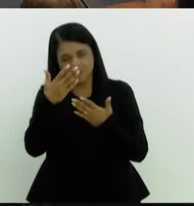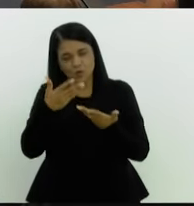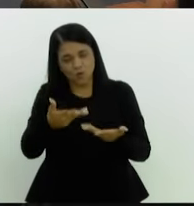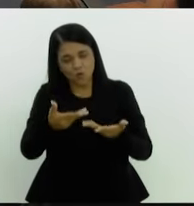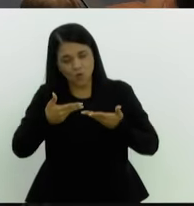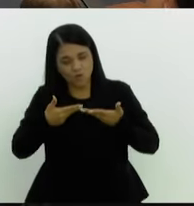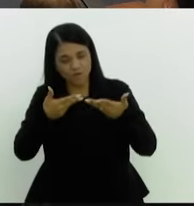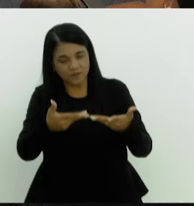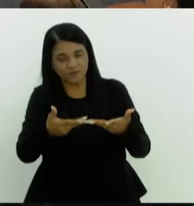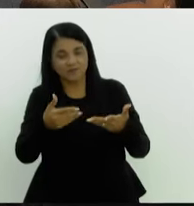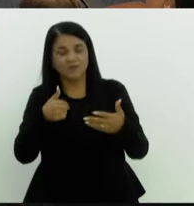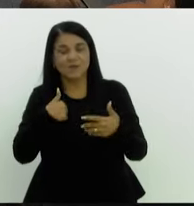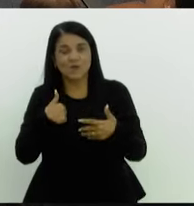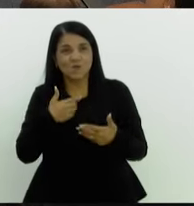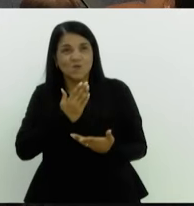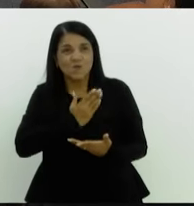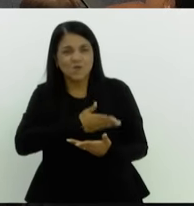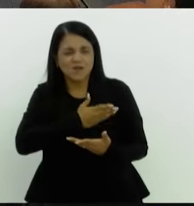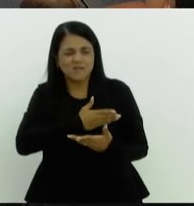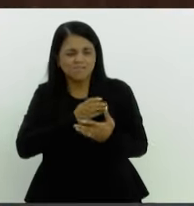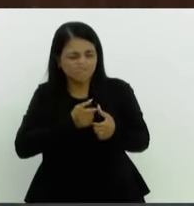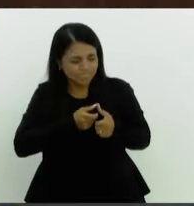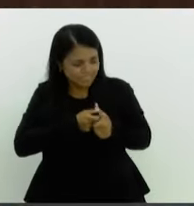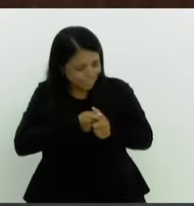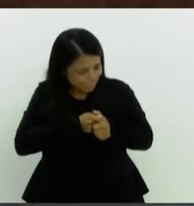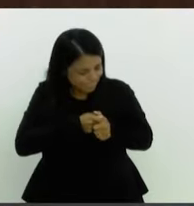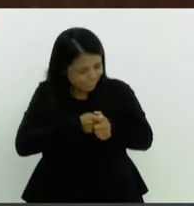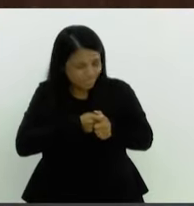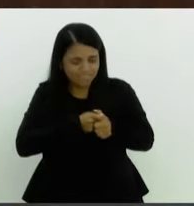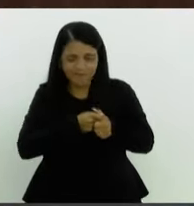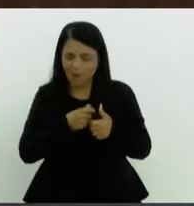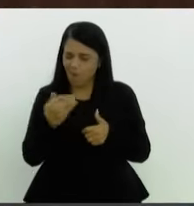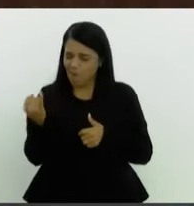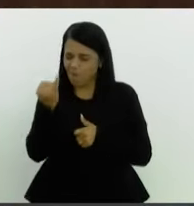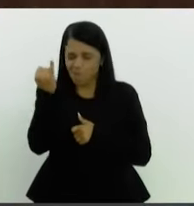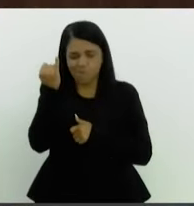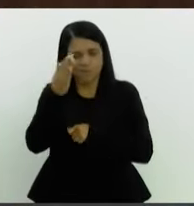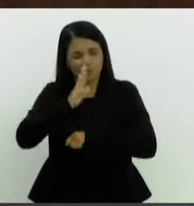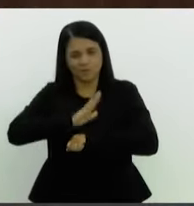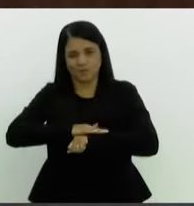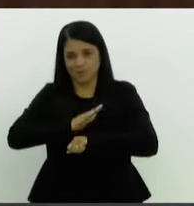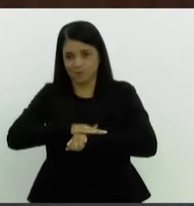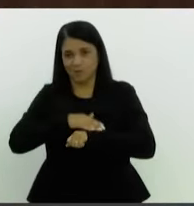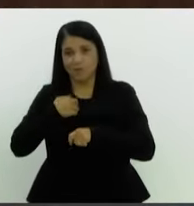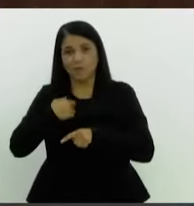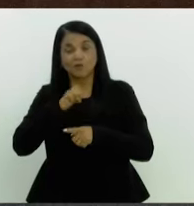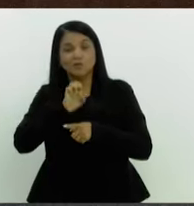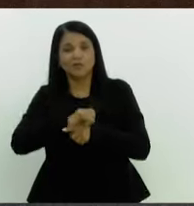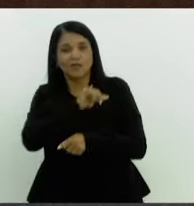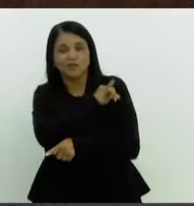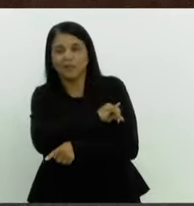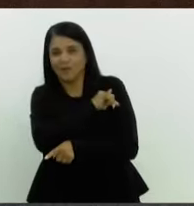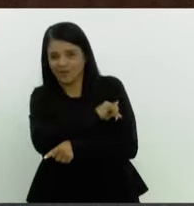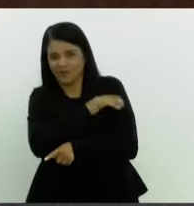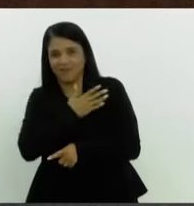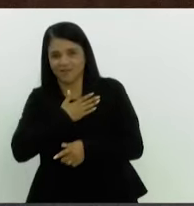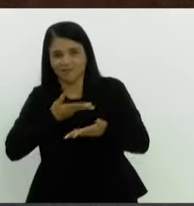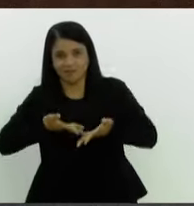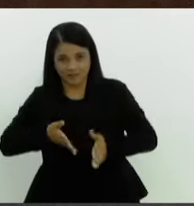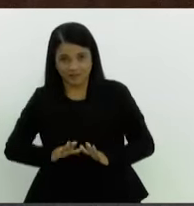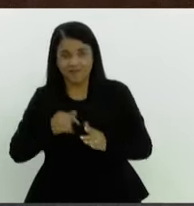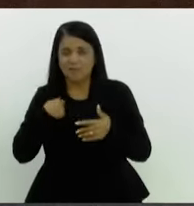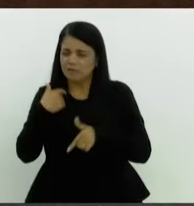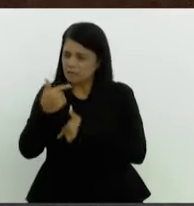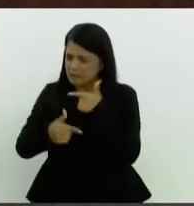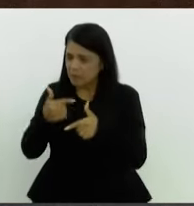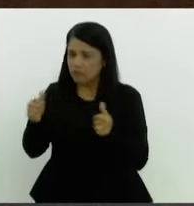eu tô com coração apertado de não estar aí nesse momento importante é o meu estado né e A Gente Tem trabalhado muito em conjunto